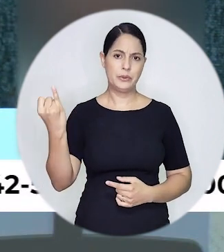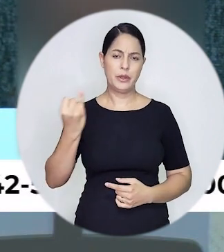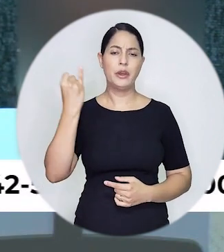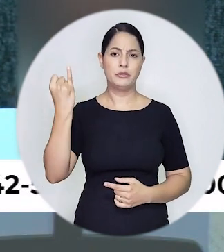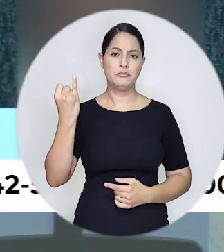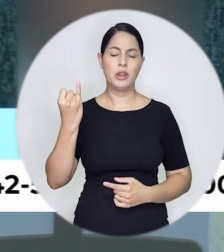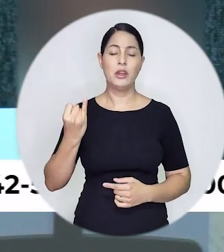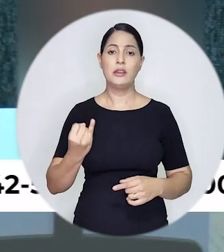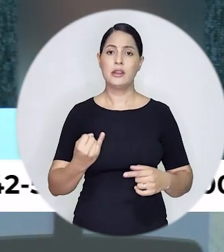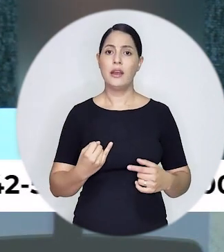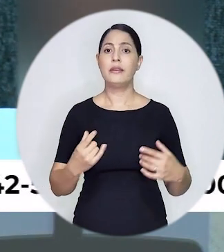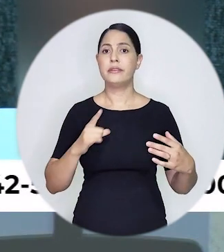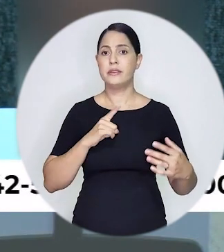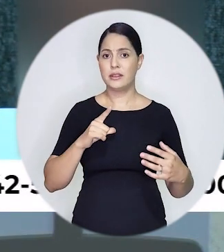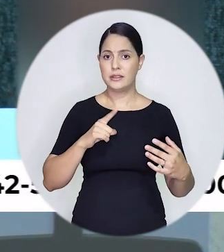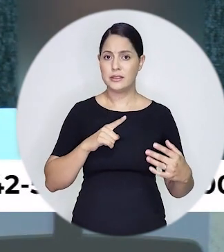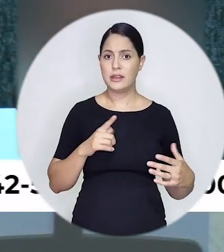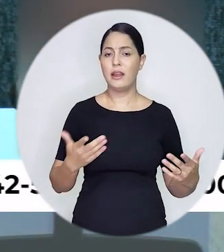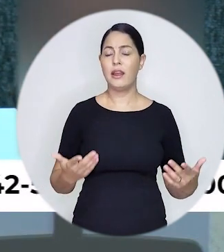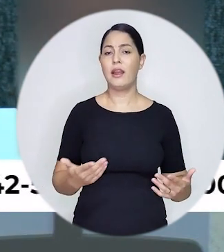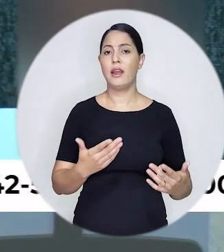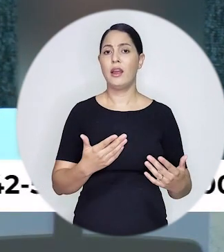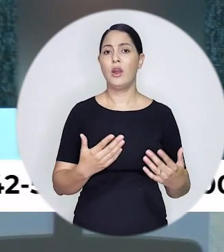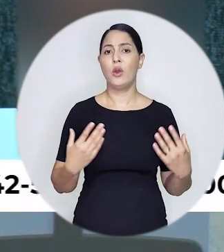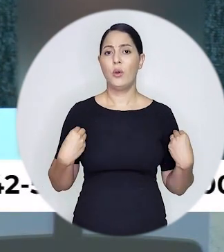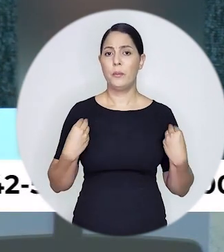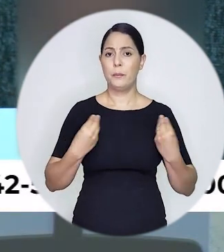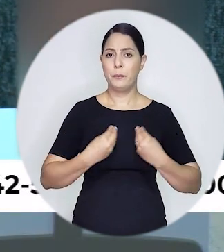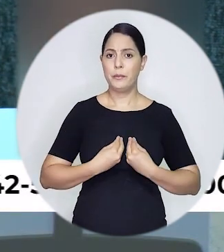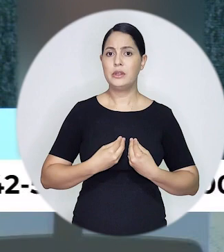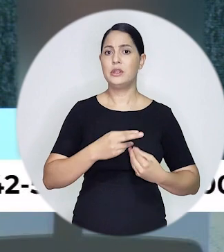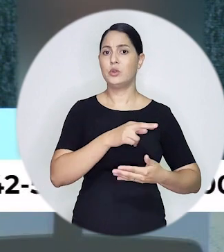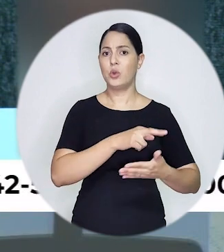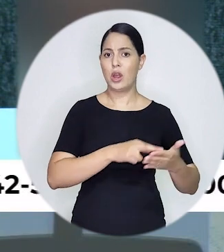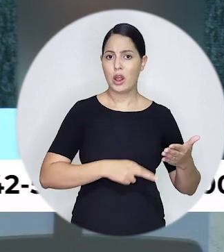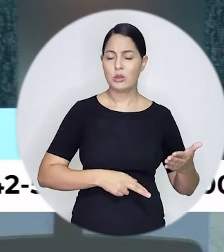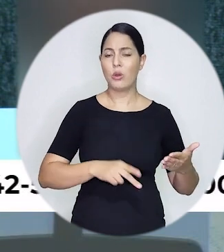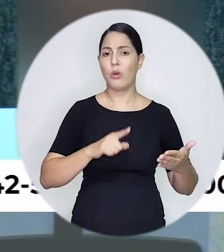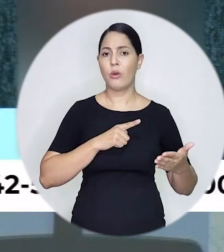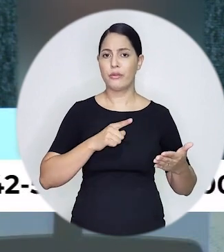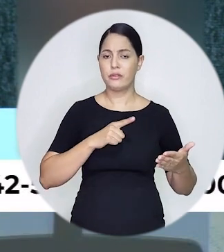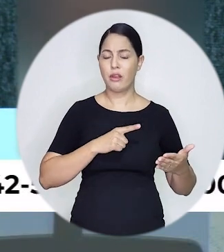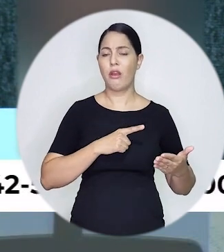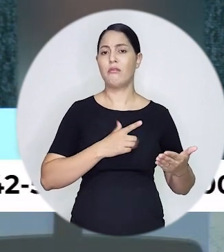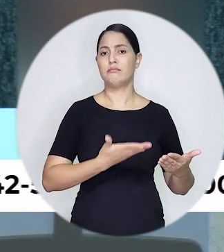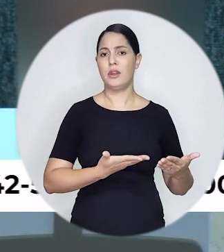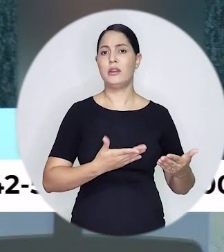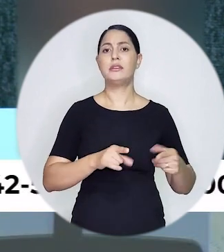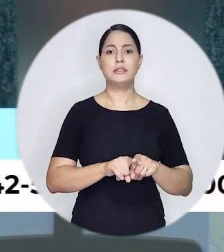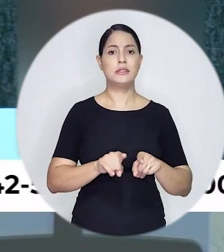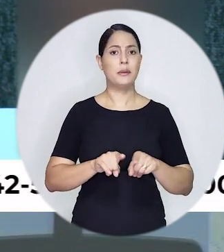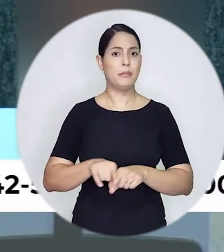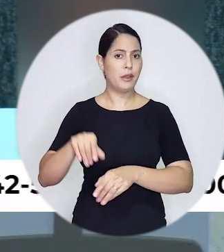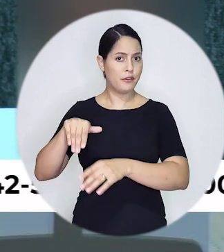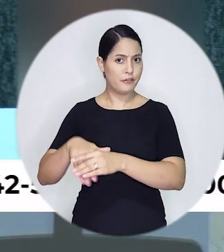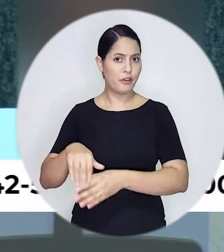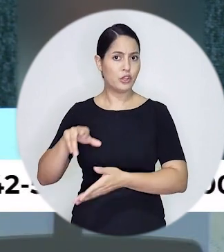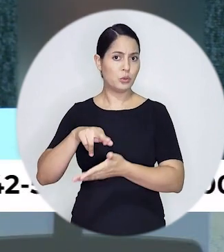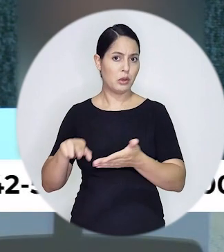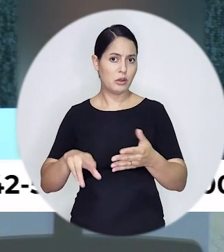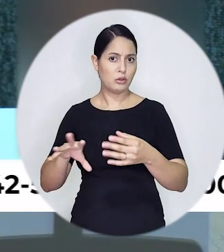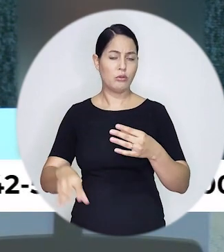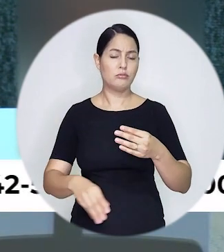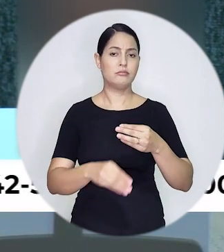voto, não só do eminente relator, mas com a complementação trazida e já provocou até a complementação do voto do